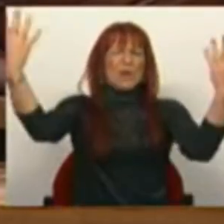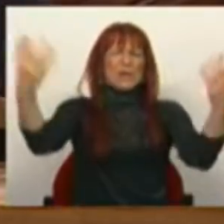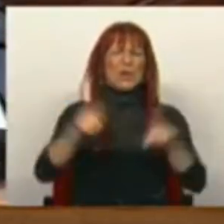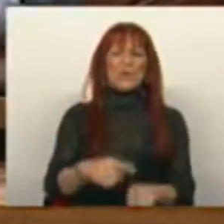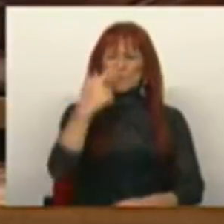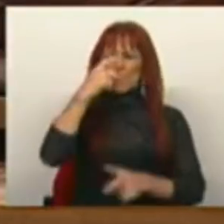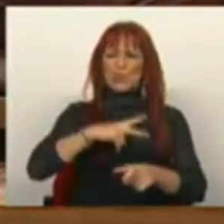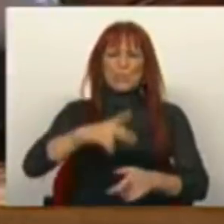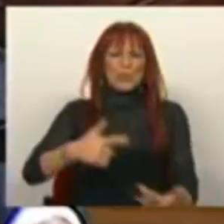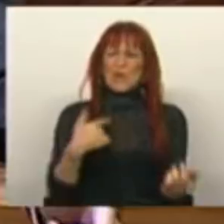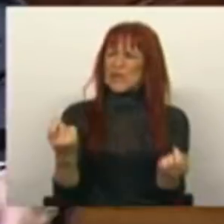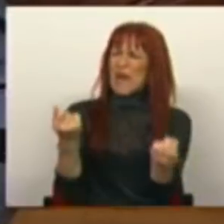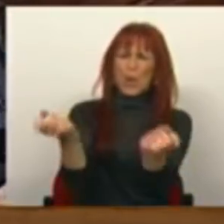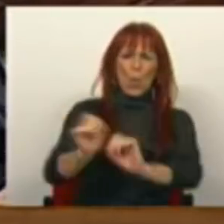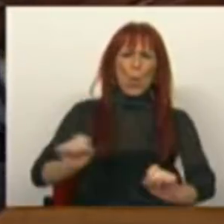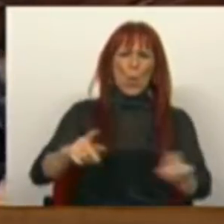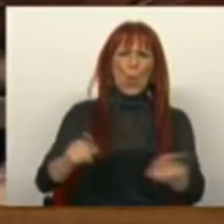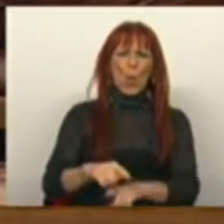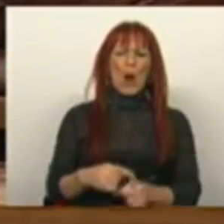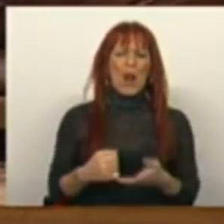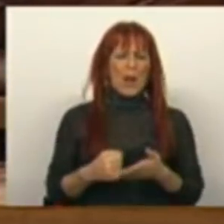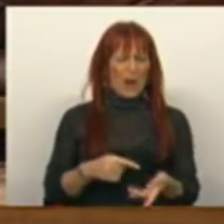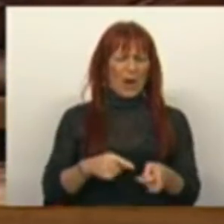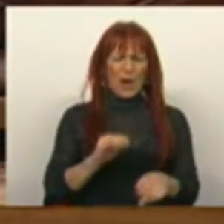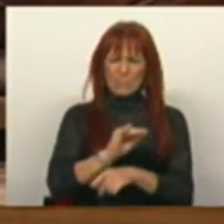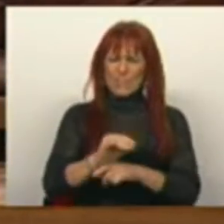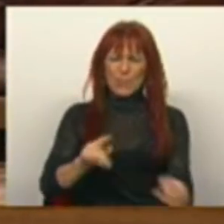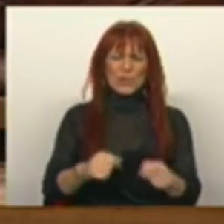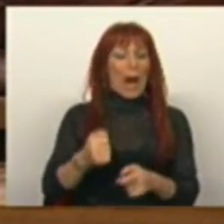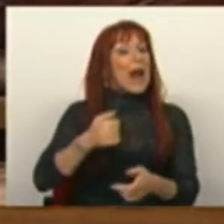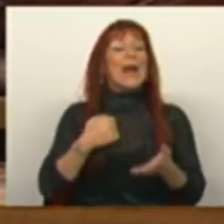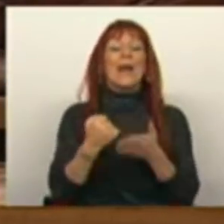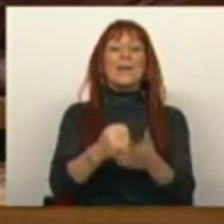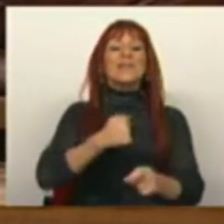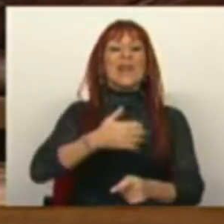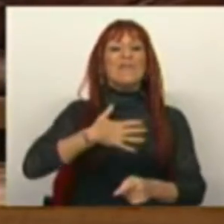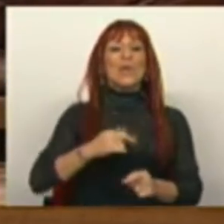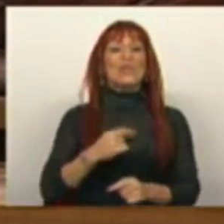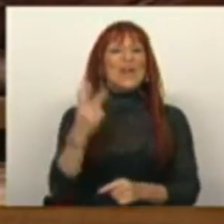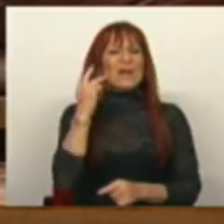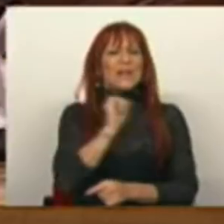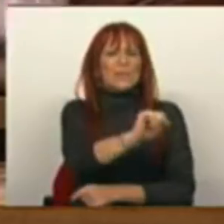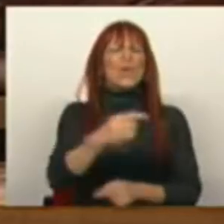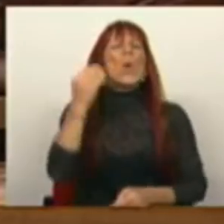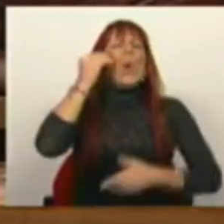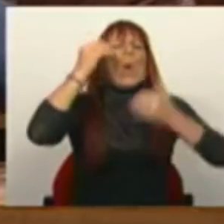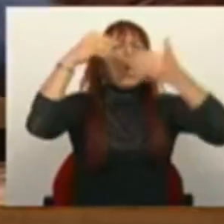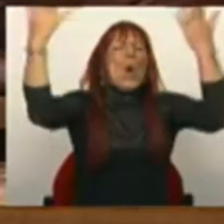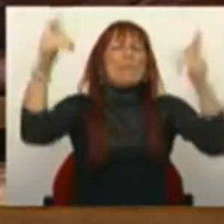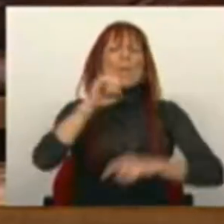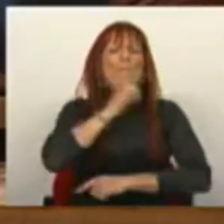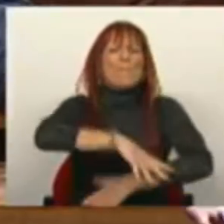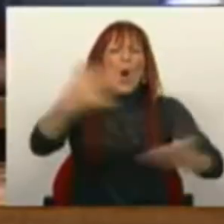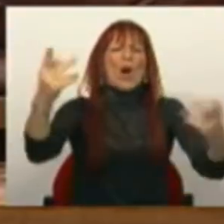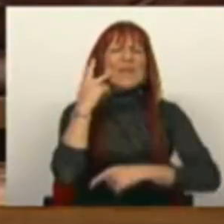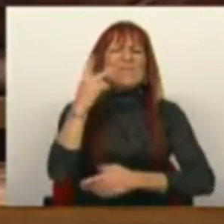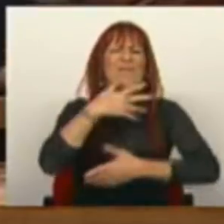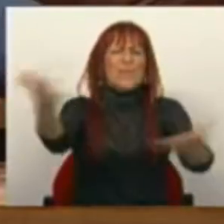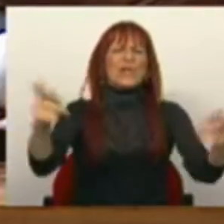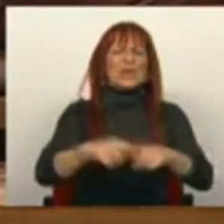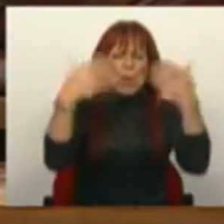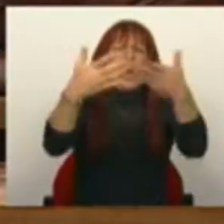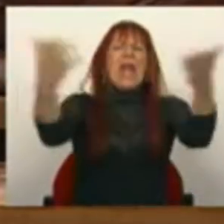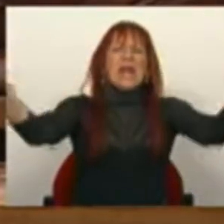quando os portugueses não têm dinheiro para sustentar as suas empresas e as suas vidas. Como podemos viver